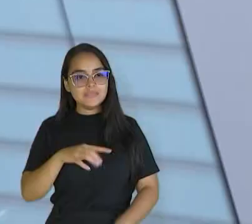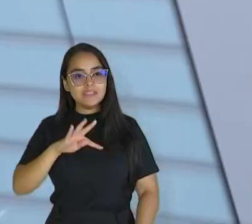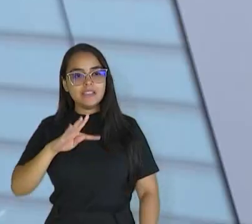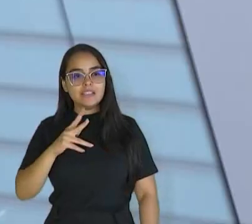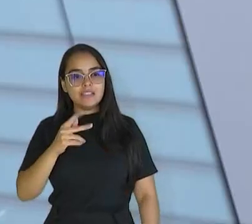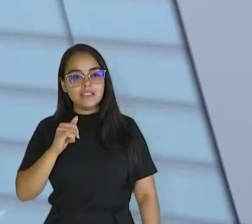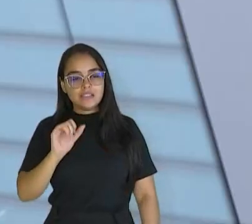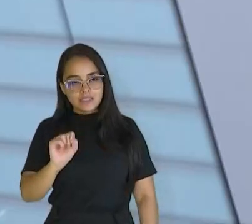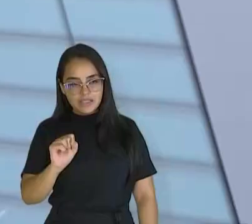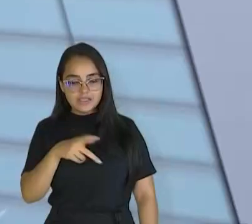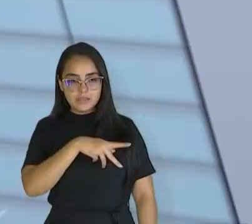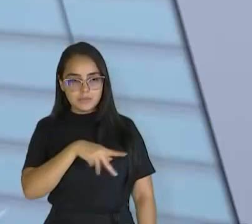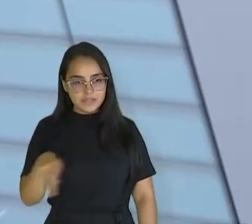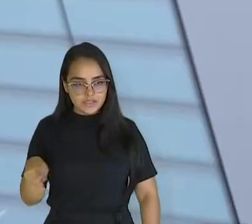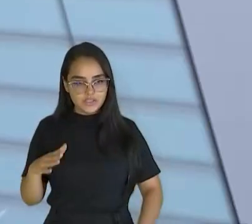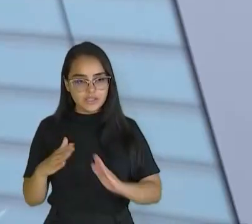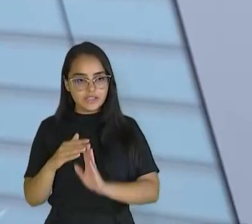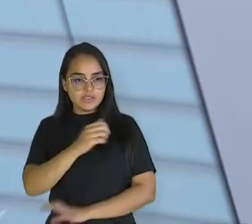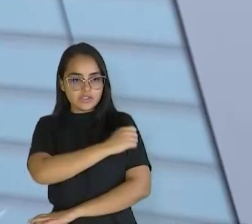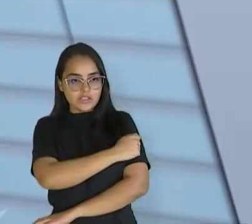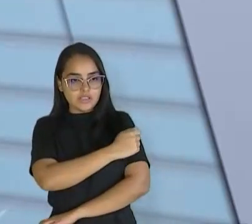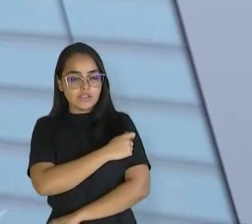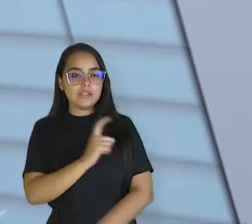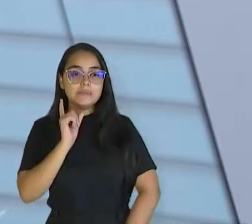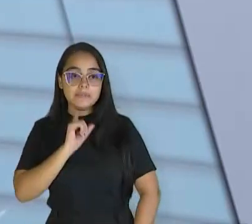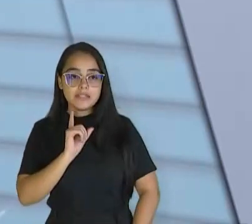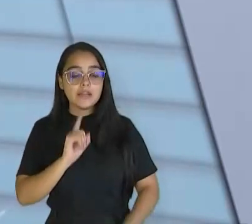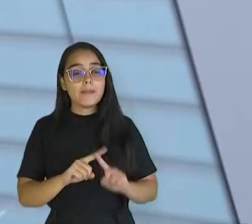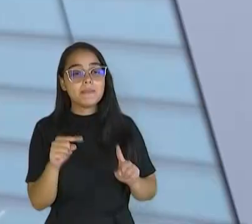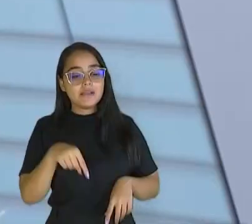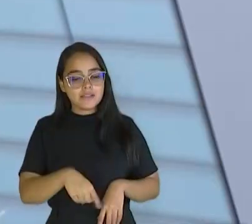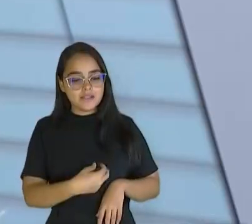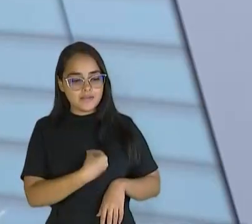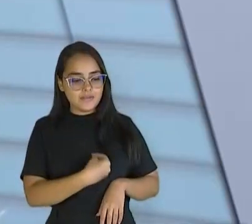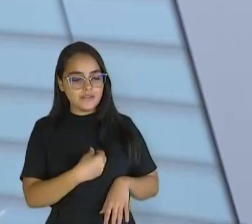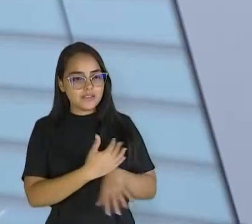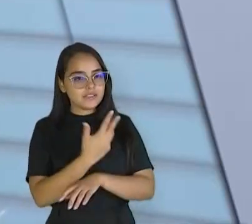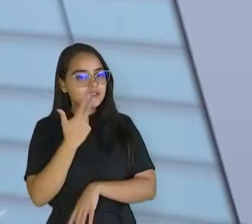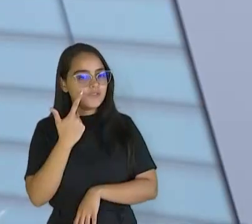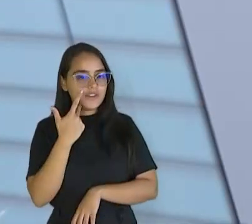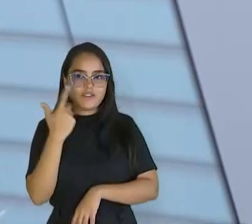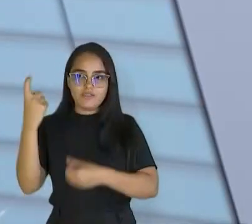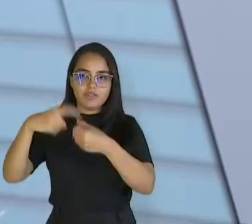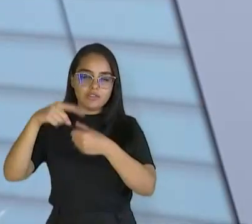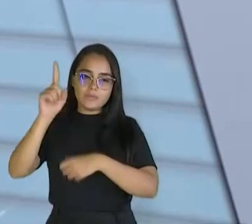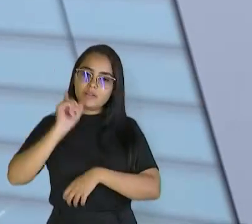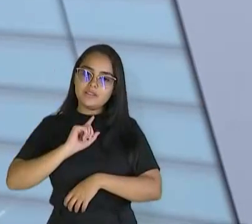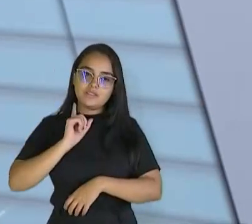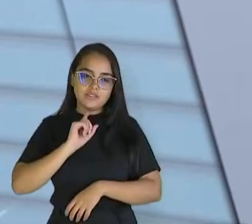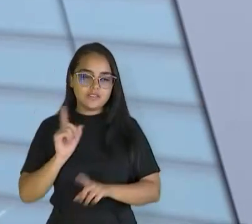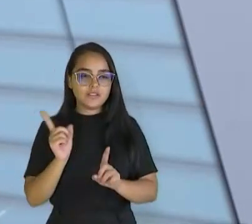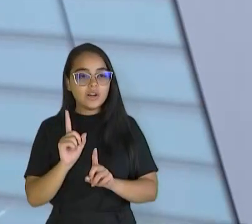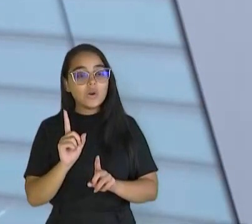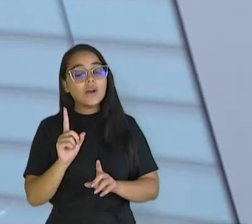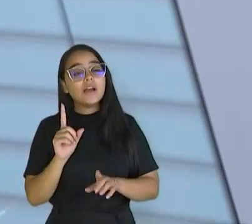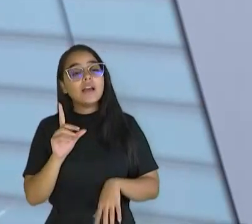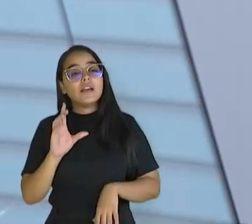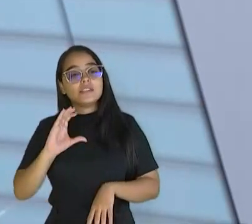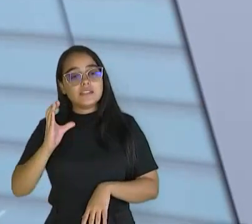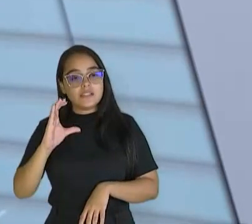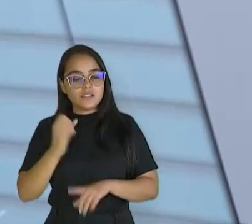Berdini, presidente da Casa Estudante. Ela é mineira, mas ela está aqui em Fortaleza. Vai mais embora para Minas, não. Estudante de Ciências Sociais da